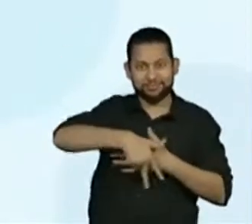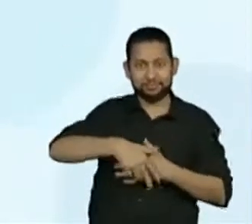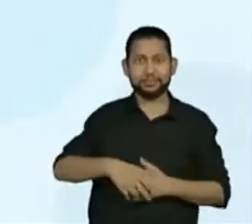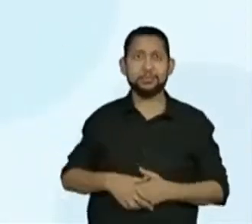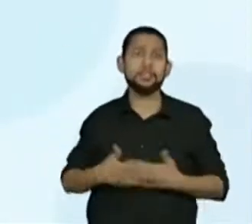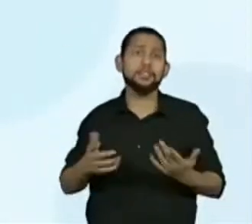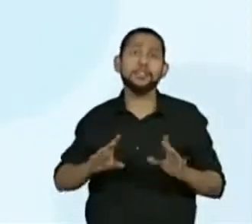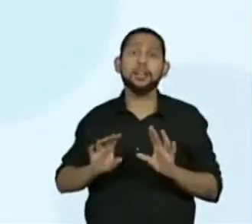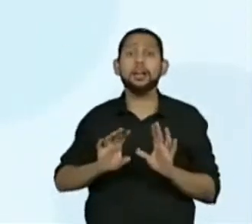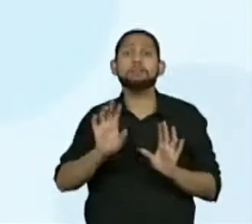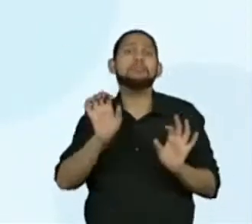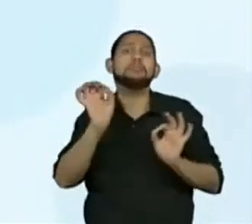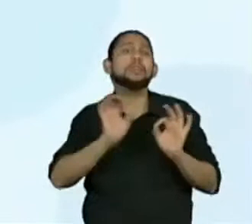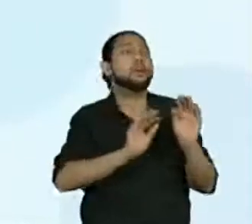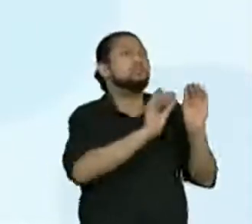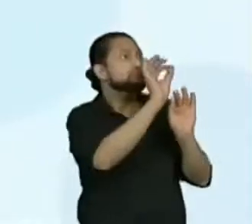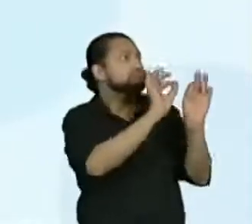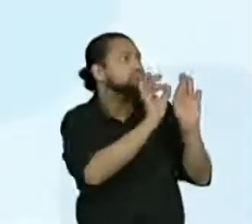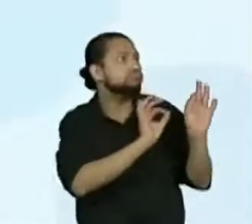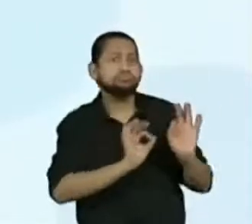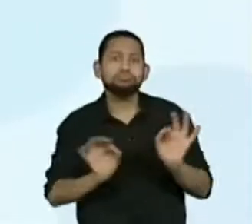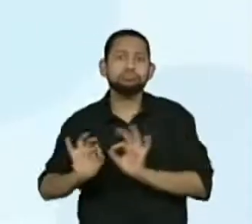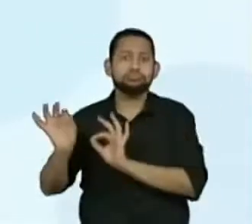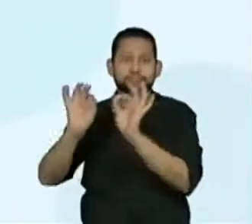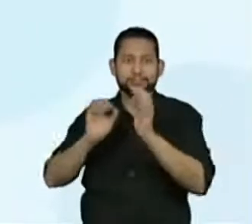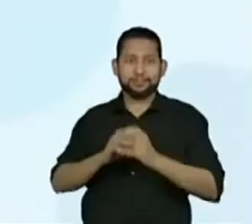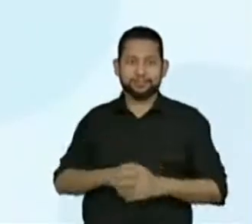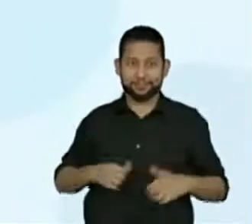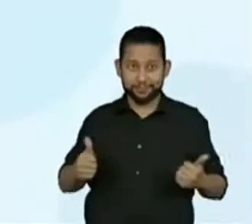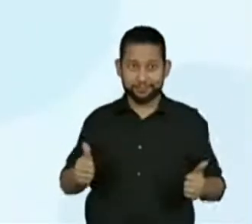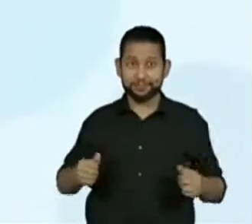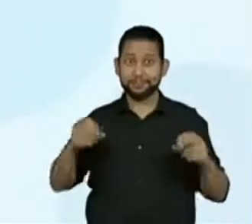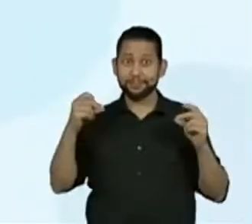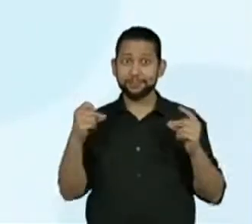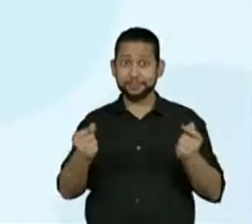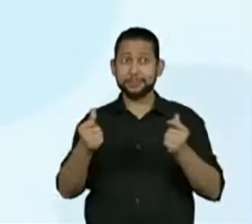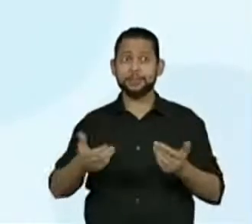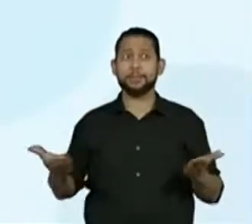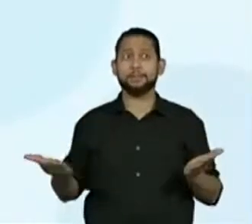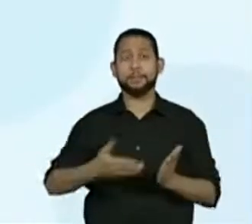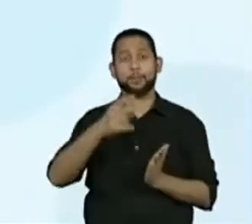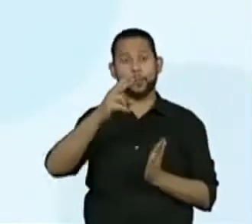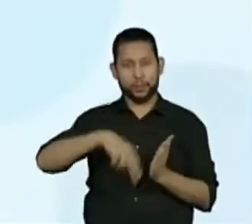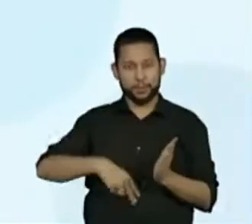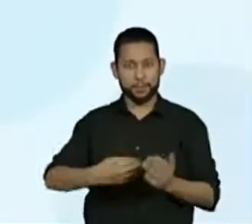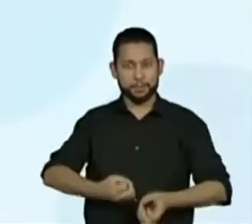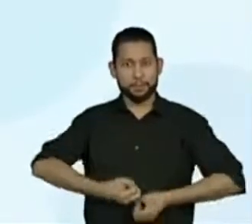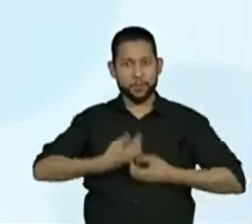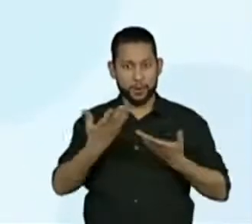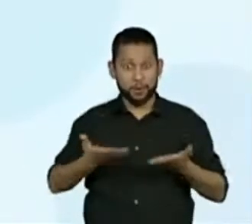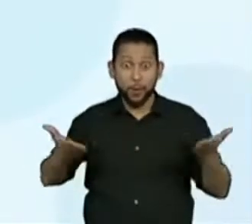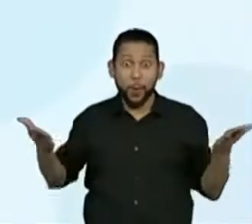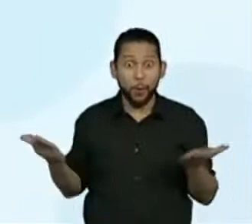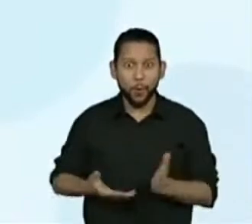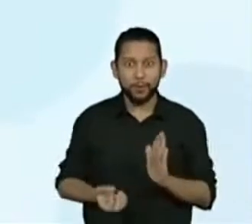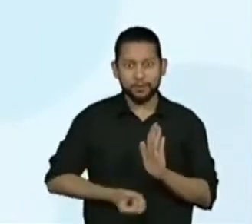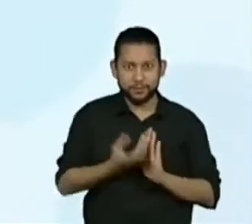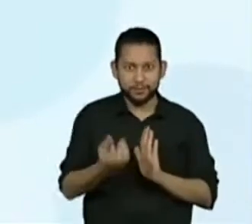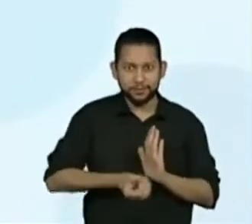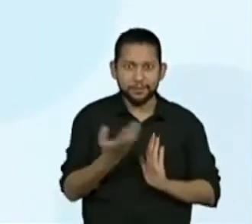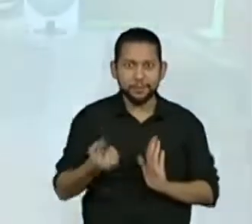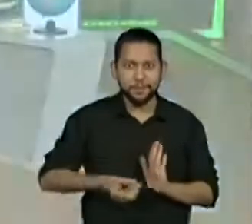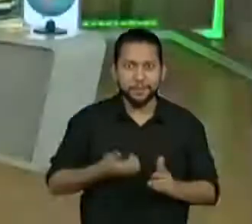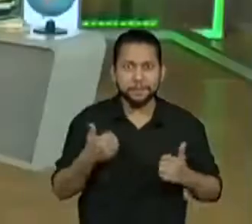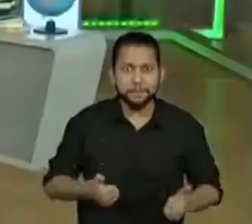decoração por exemplo e vamos ler poemas e realizaram um sarau